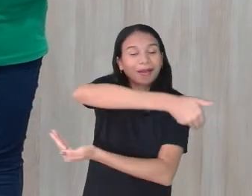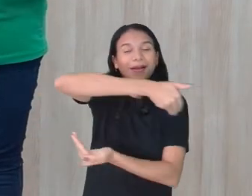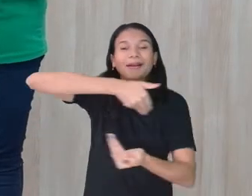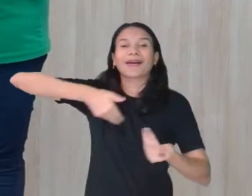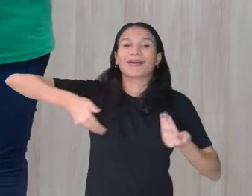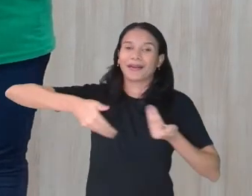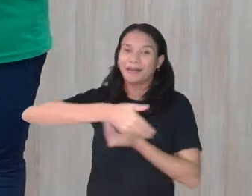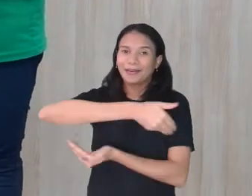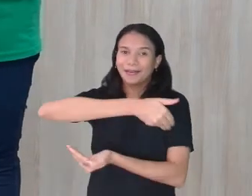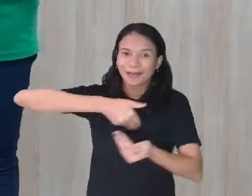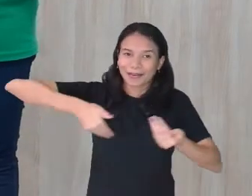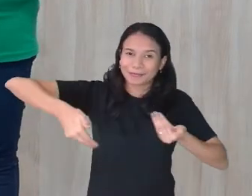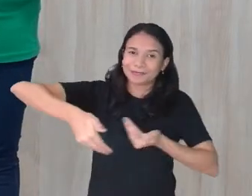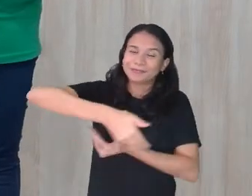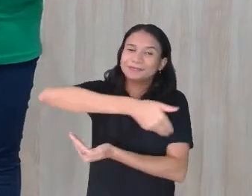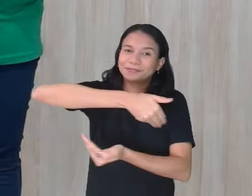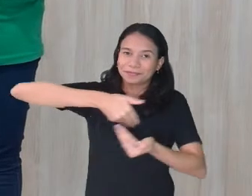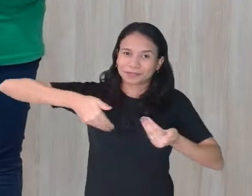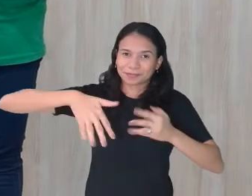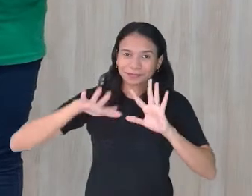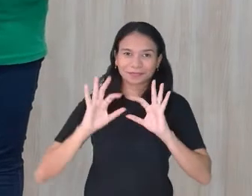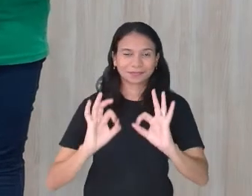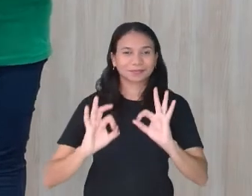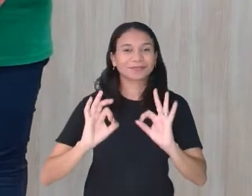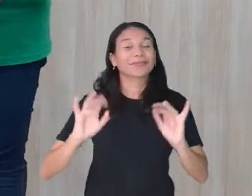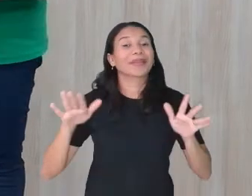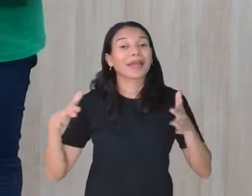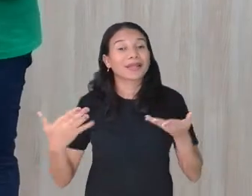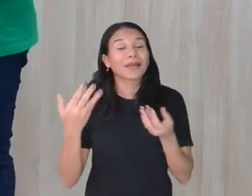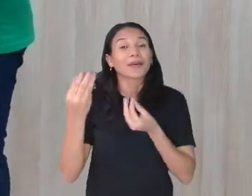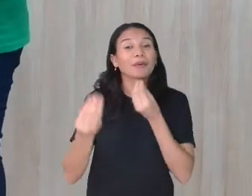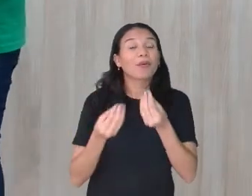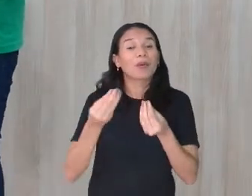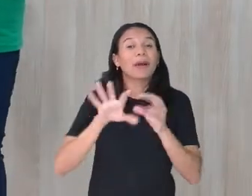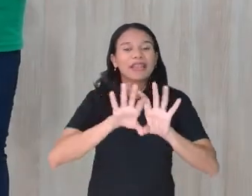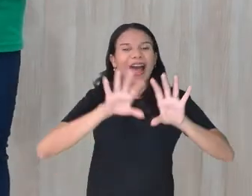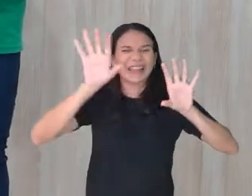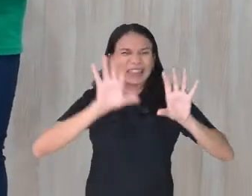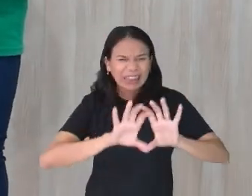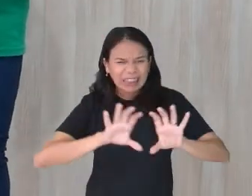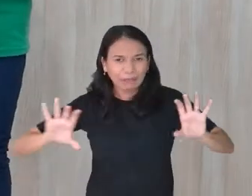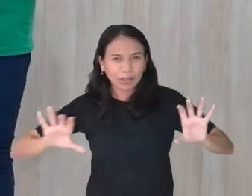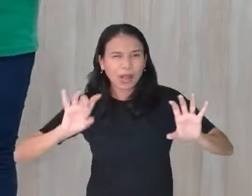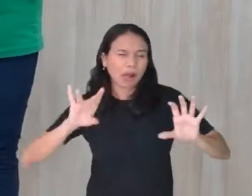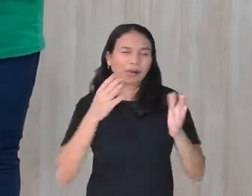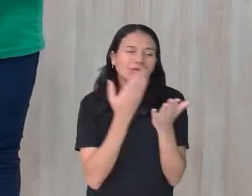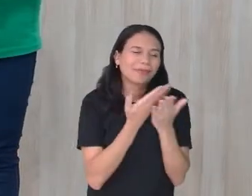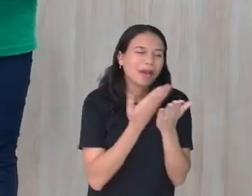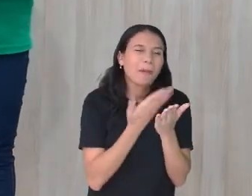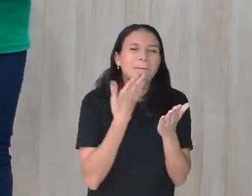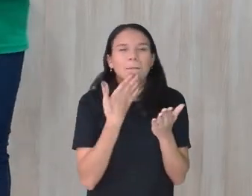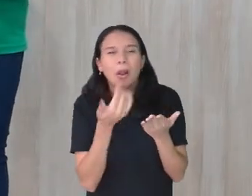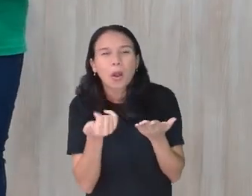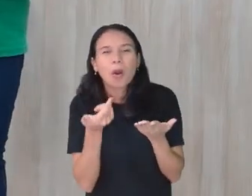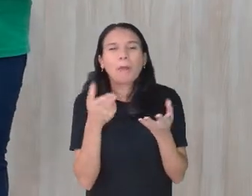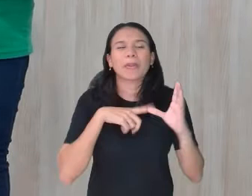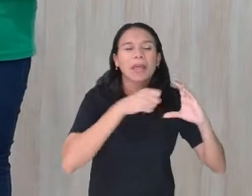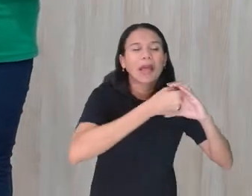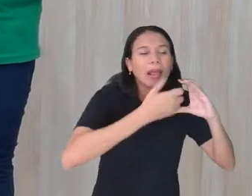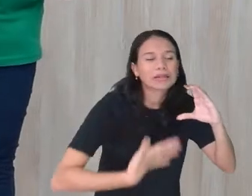né? Uma esfera com a outra. Então, a questão da divisão é só para a gente poder classificar, a gente